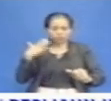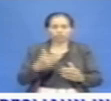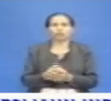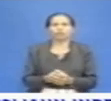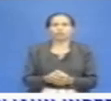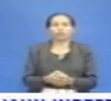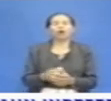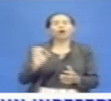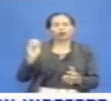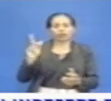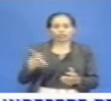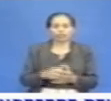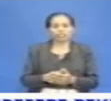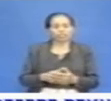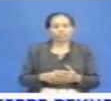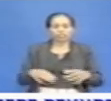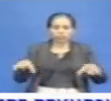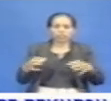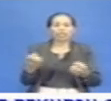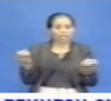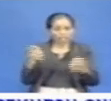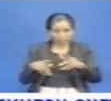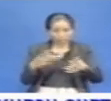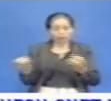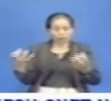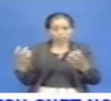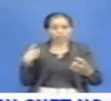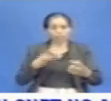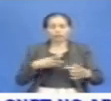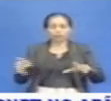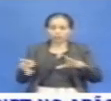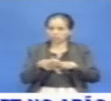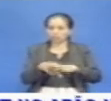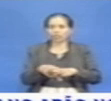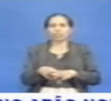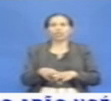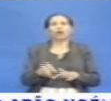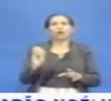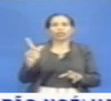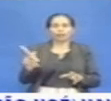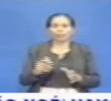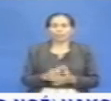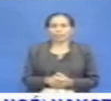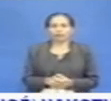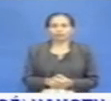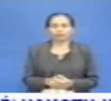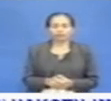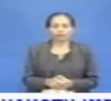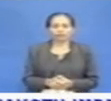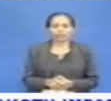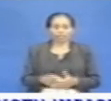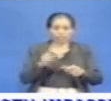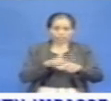não é normal, sirinha a maioria ona, sirinha a minha, tu participa, né? Lá é feito, né? Durante a plenária de